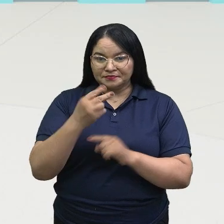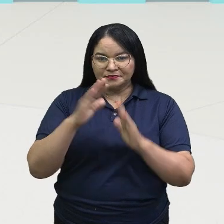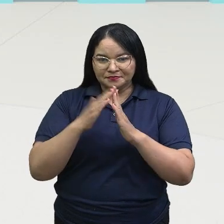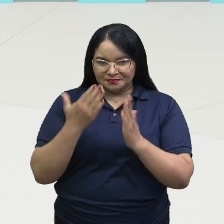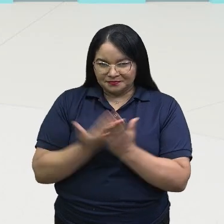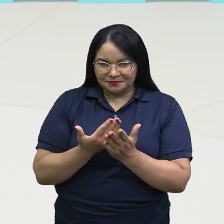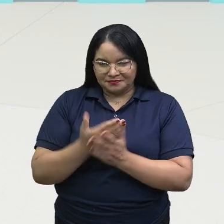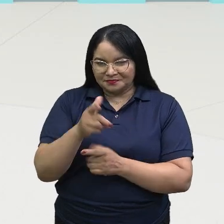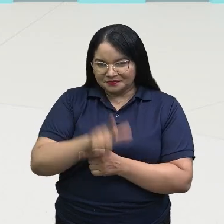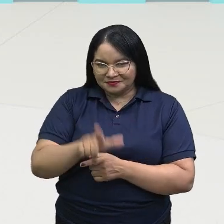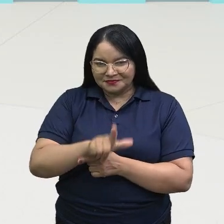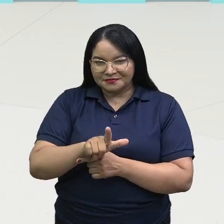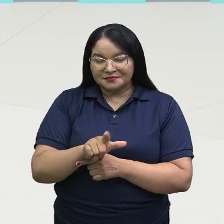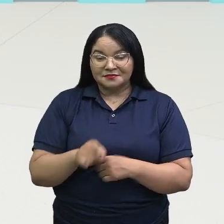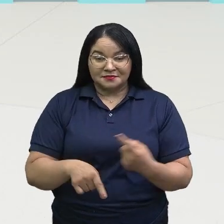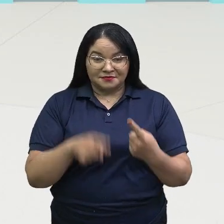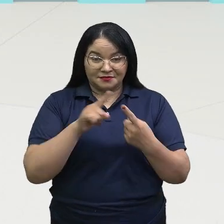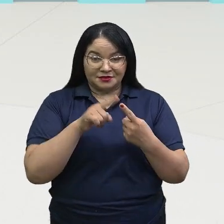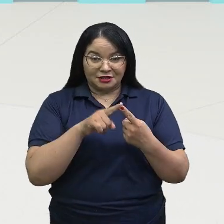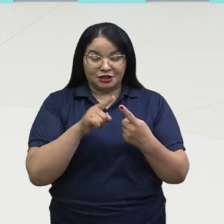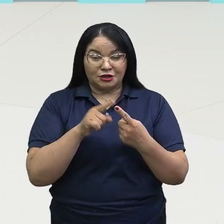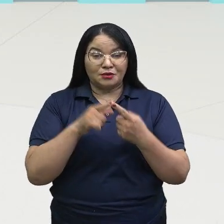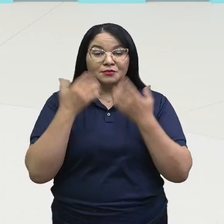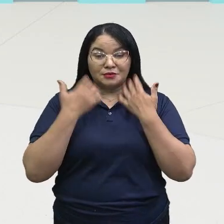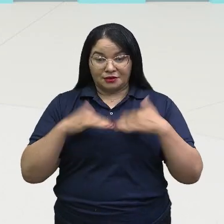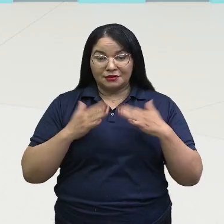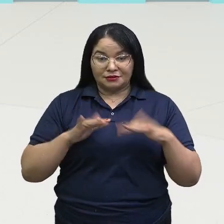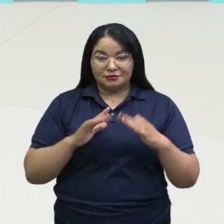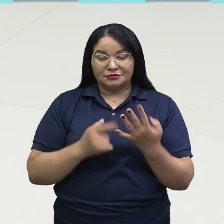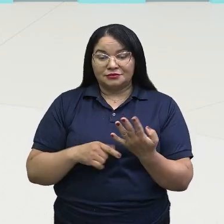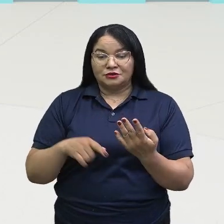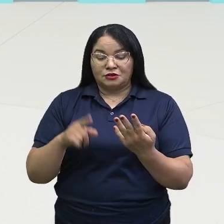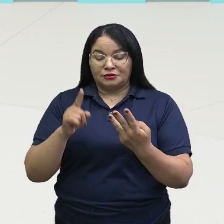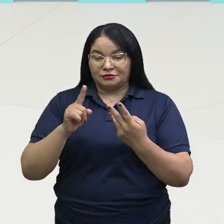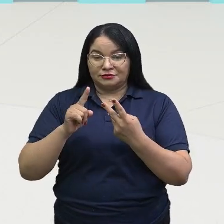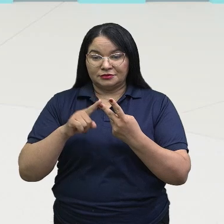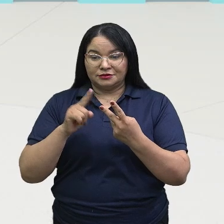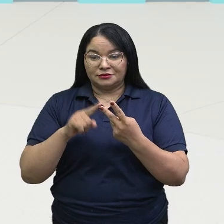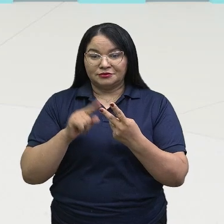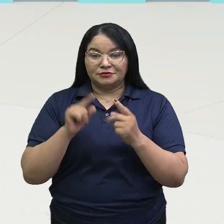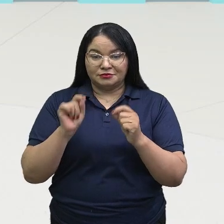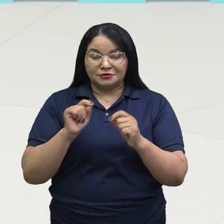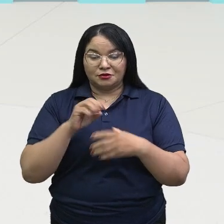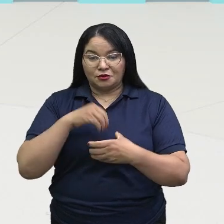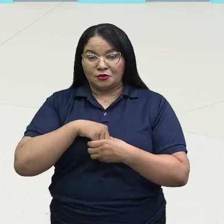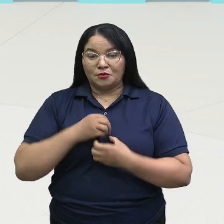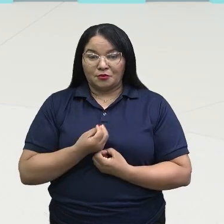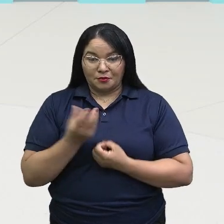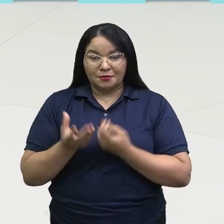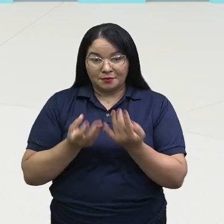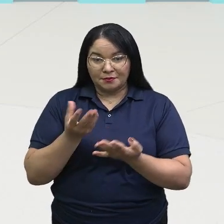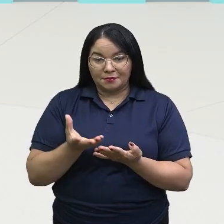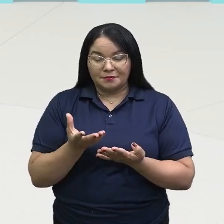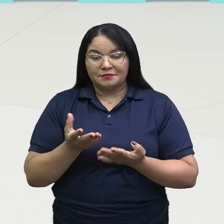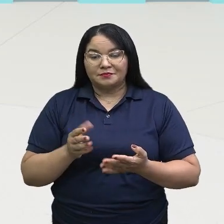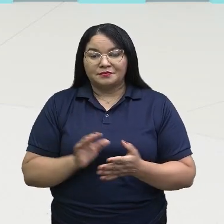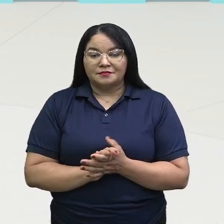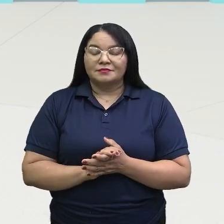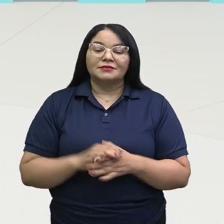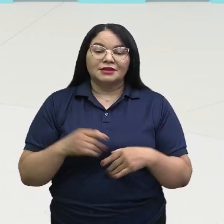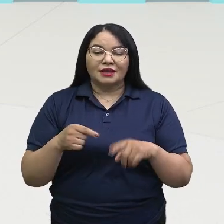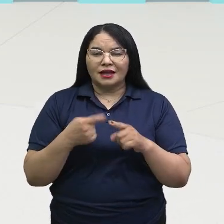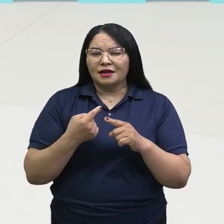literárias, o naturalismo e depois o parnasianismo. É importante a gente retomar as